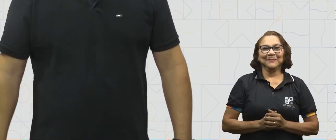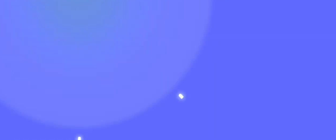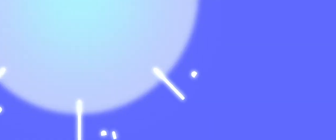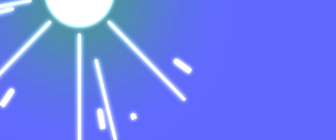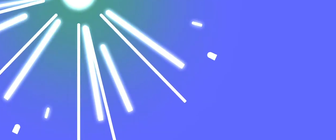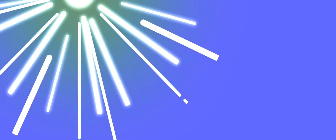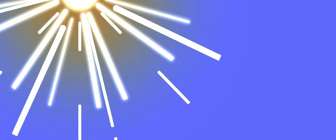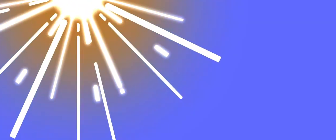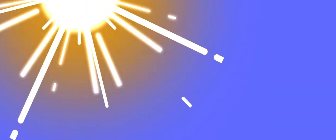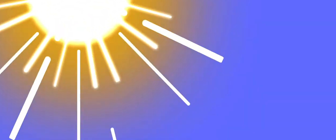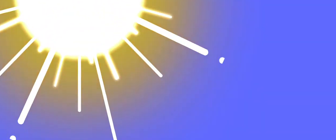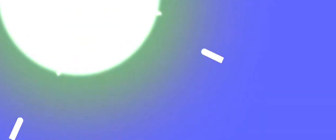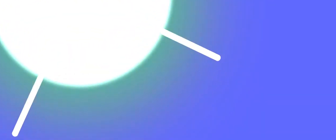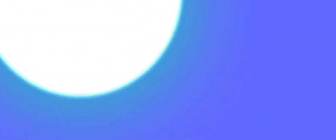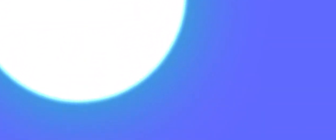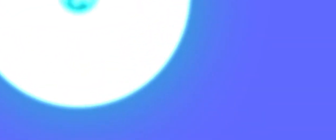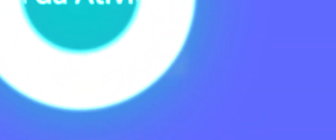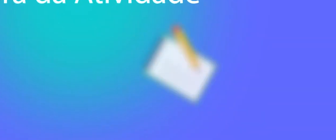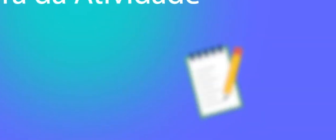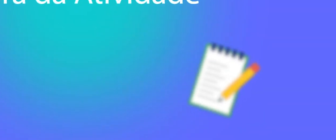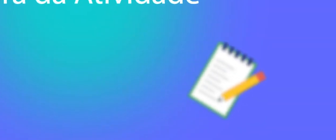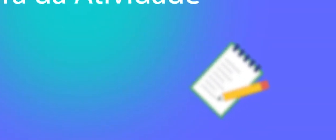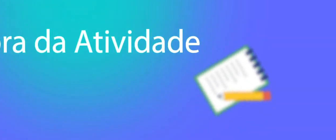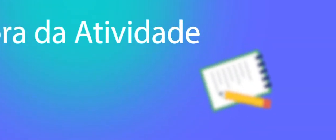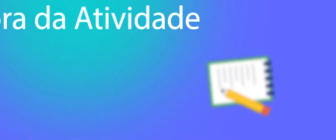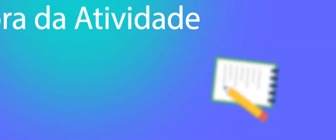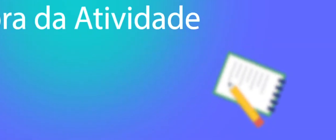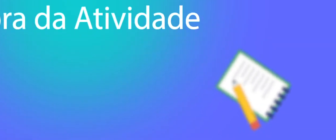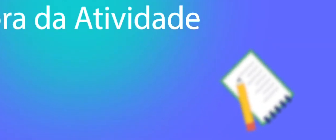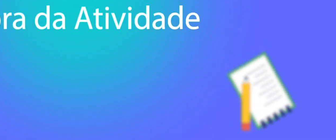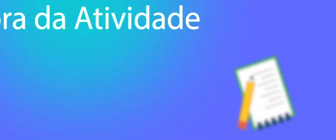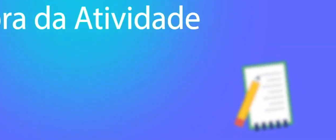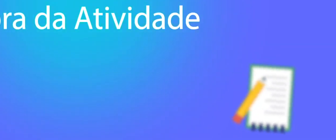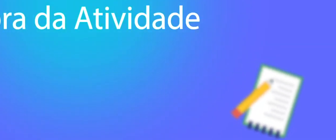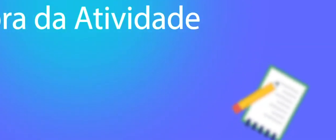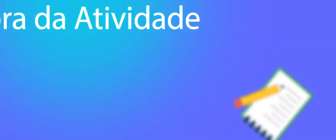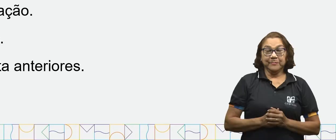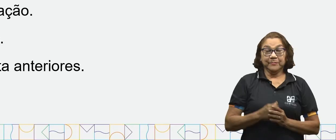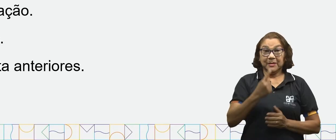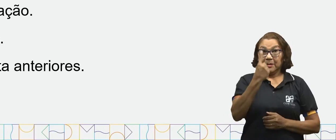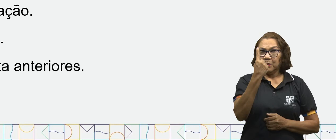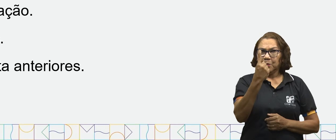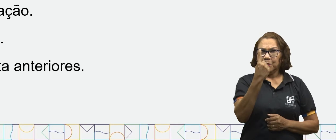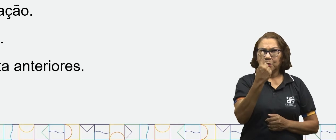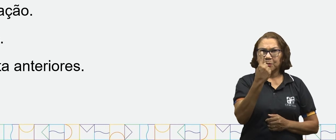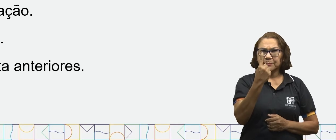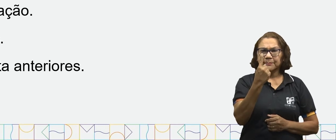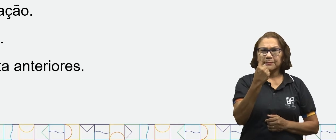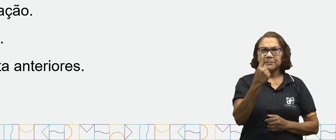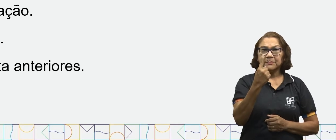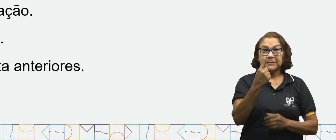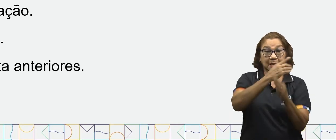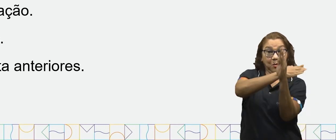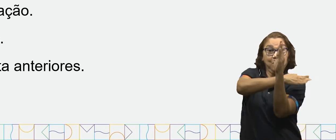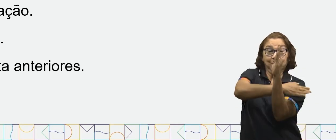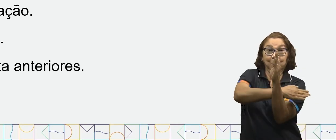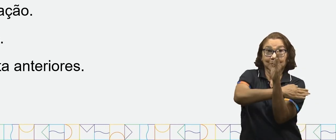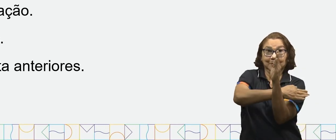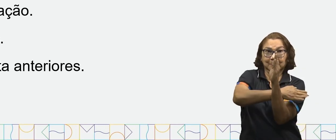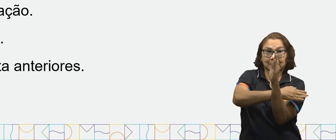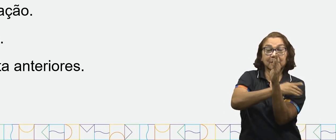ONO. E aí, dedicado aluno, está gostando da nossa aula de hoje? Continue comigo, pois agora iremos exercitar o